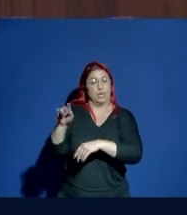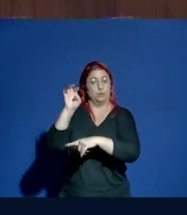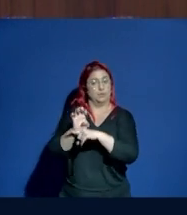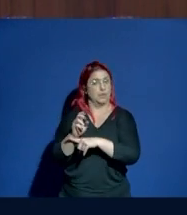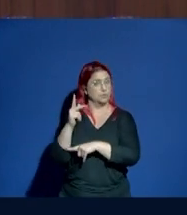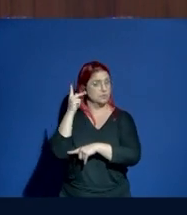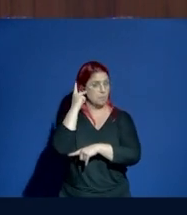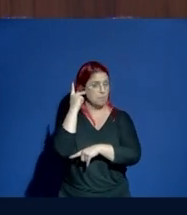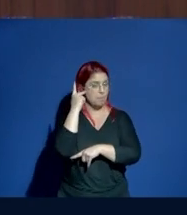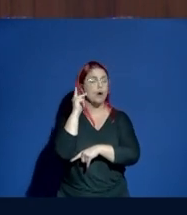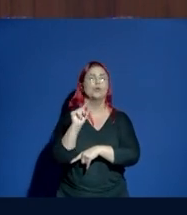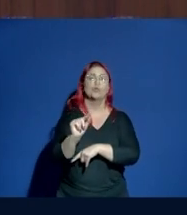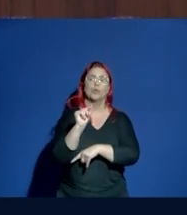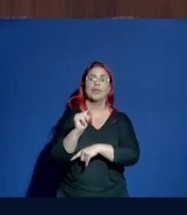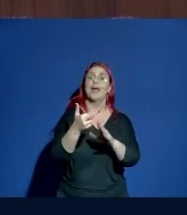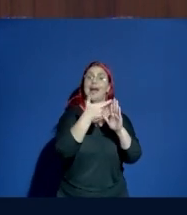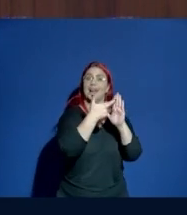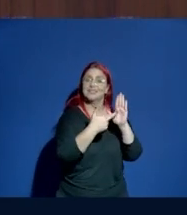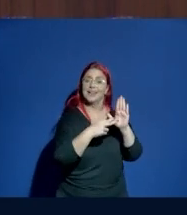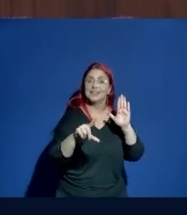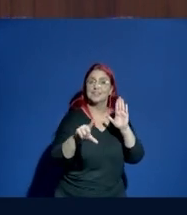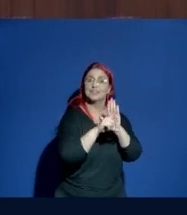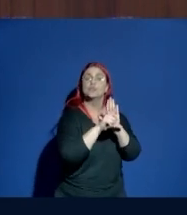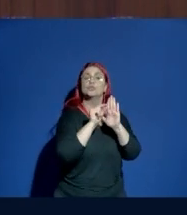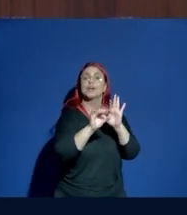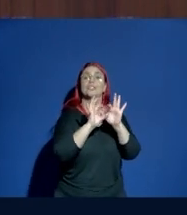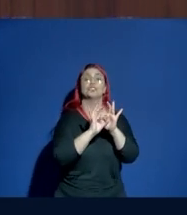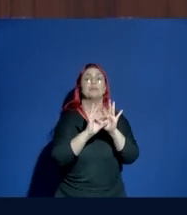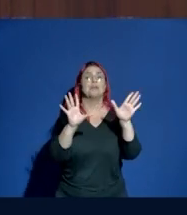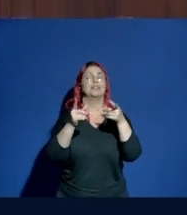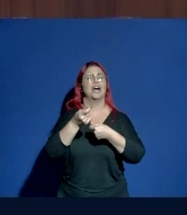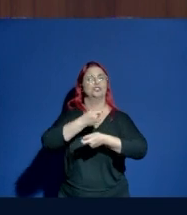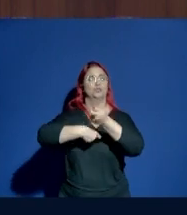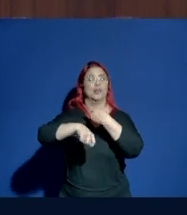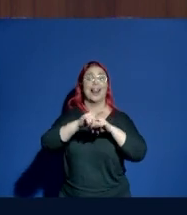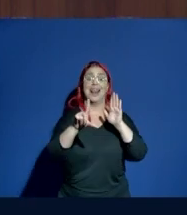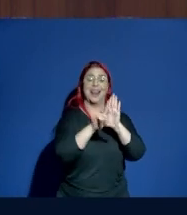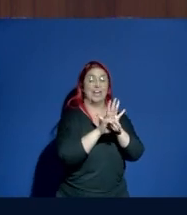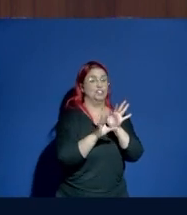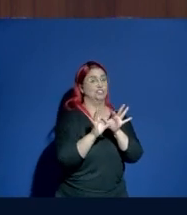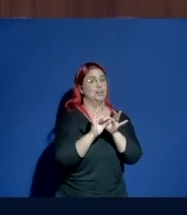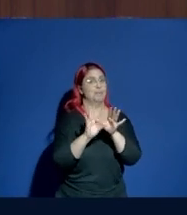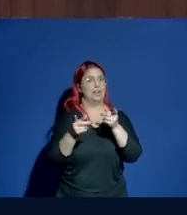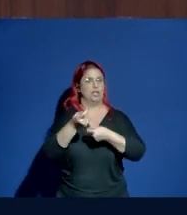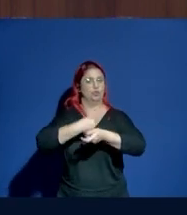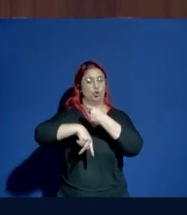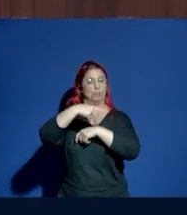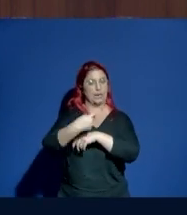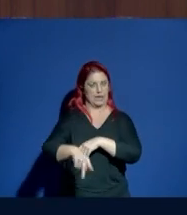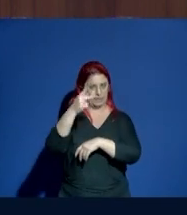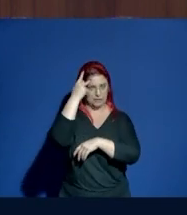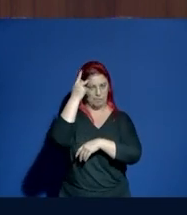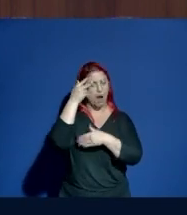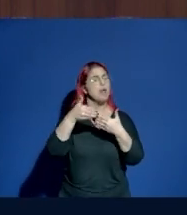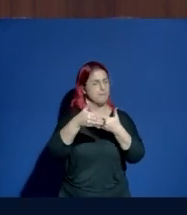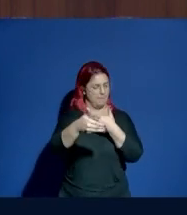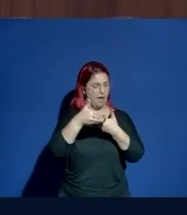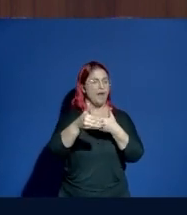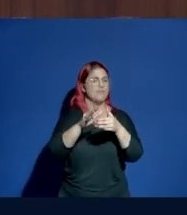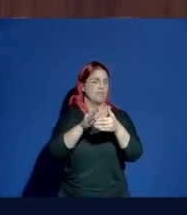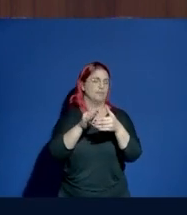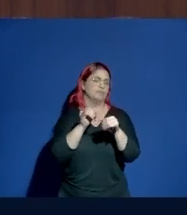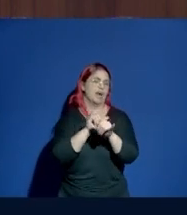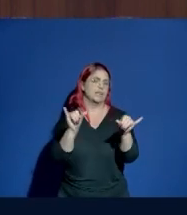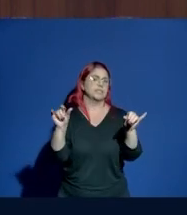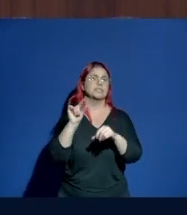a nossa regulamentação da Liberdade Econômica da lei da Liberdade Econômica aqui para São Paulo então em breve a gente vai lançar aí a